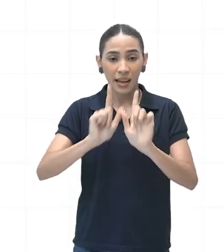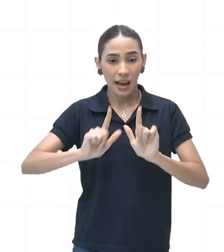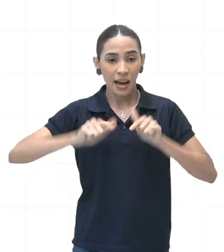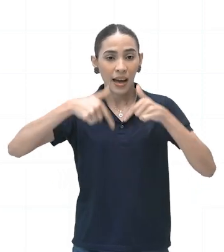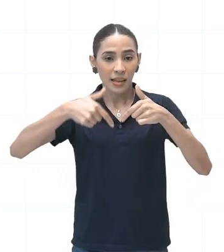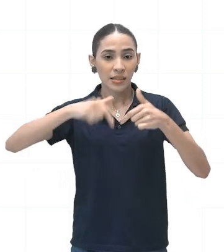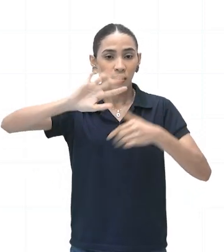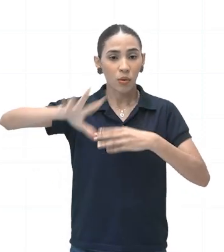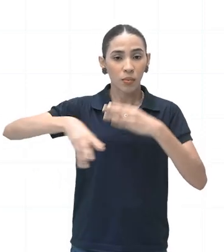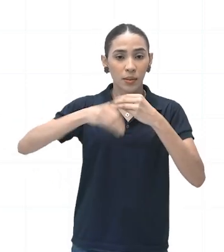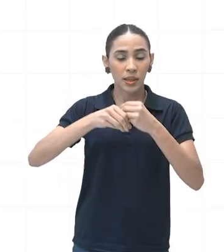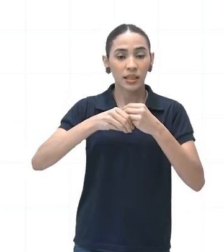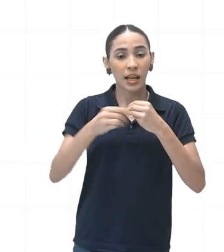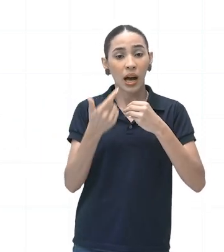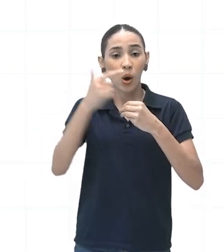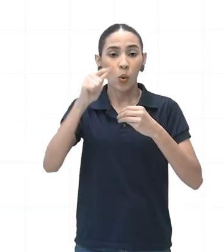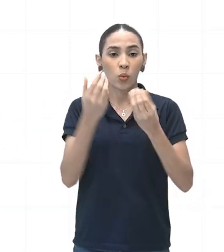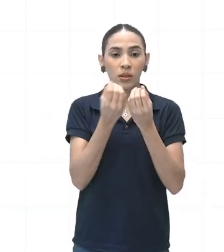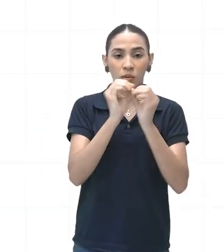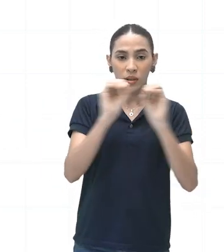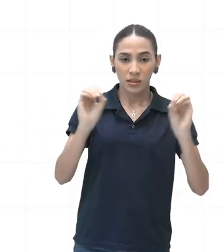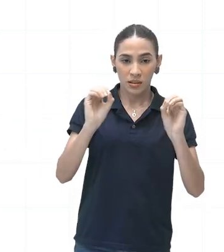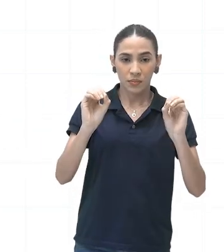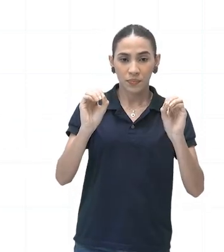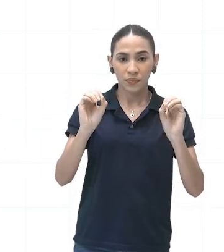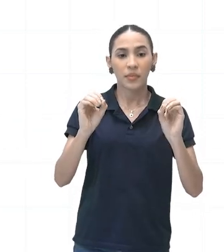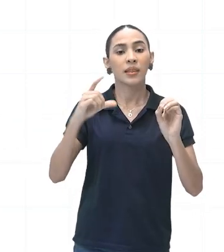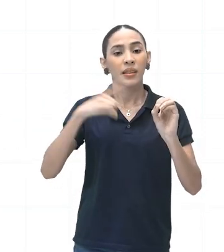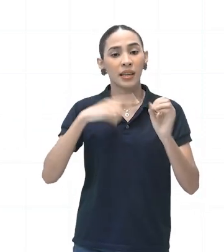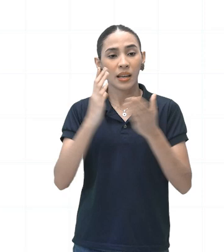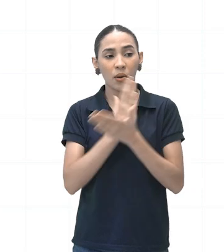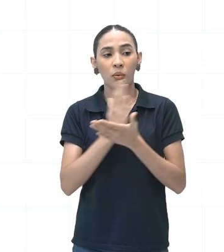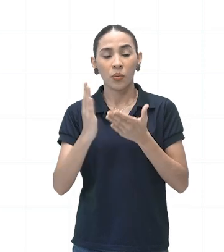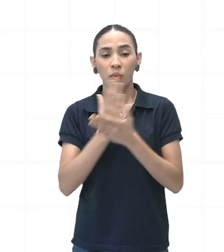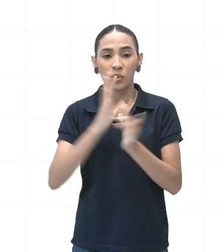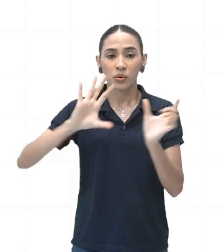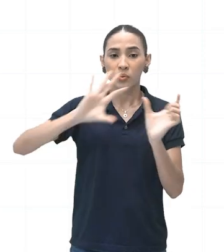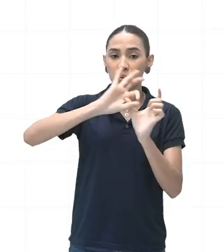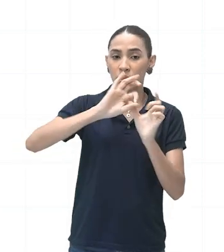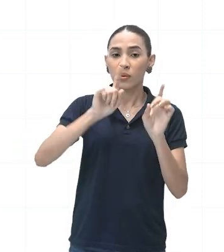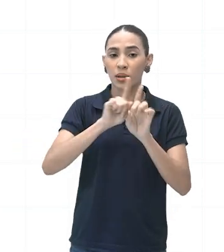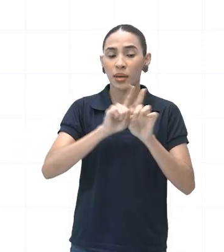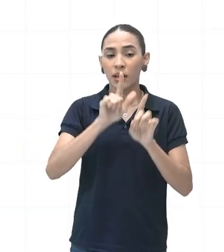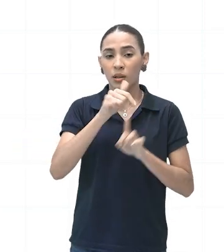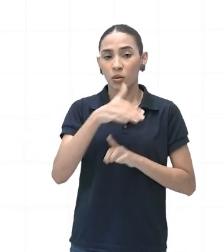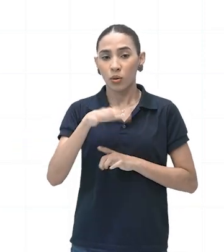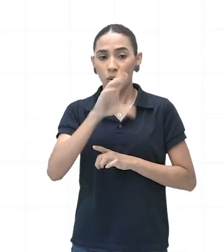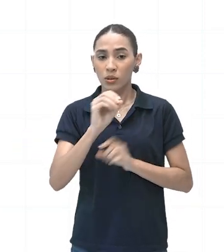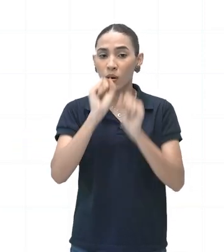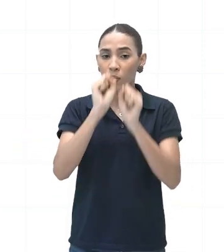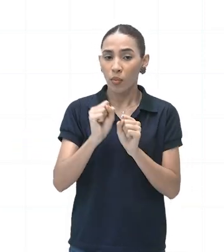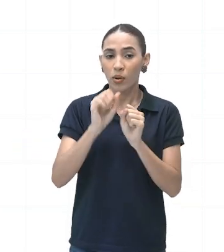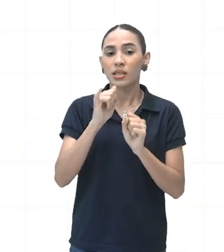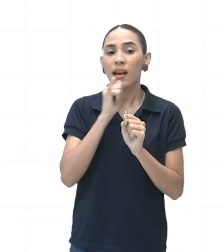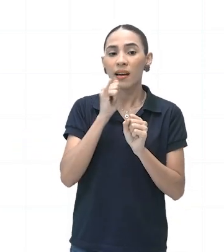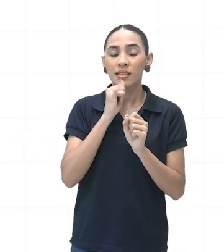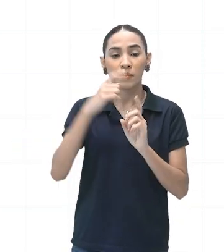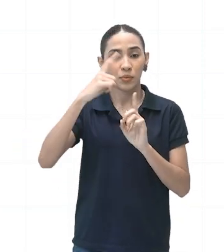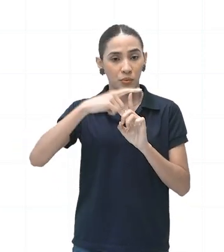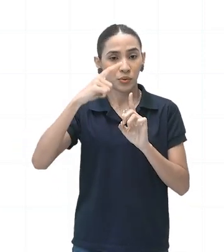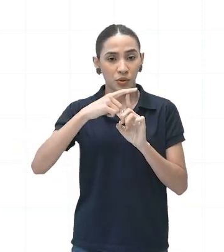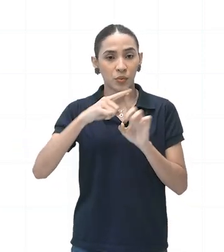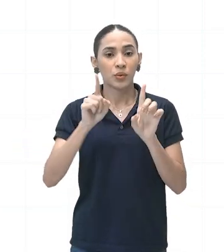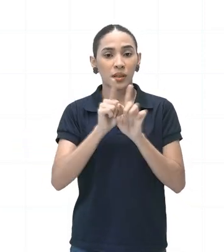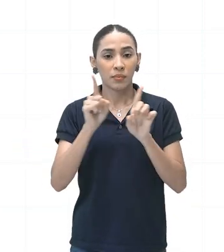que é adicionada a outra. Então, eu tenho algumas conjunções e locuções que podem reger esse tipo